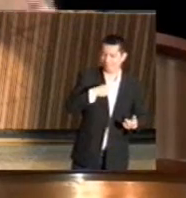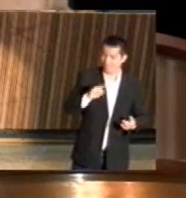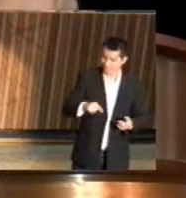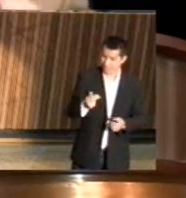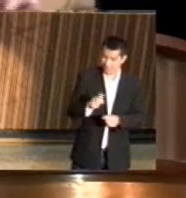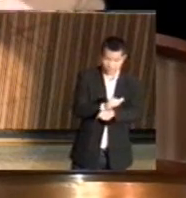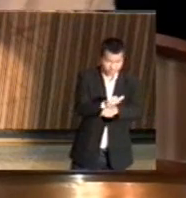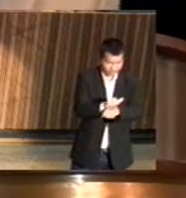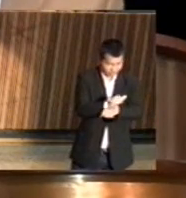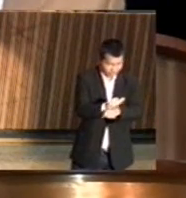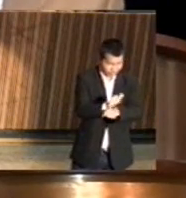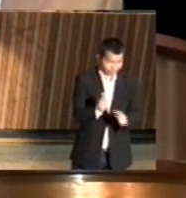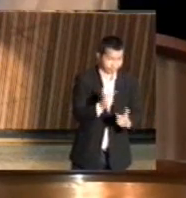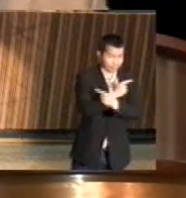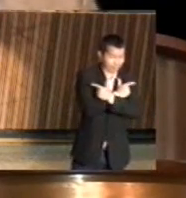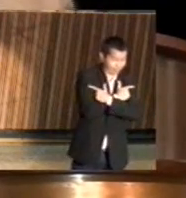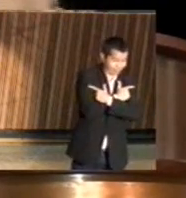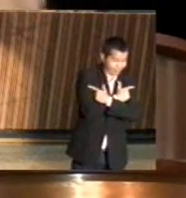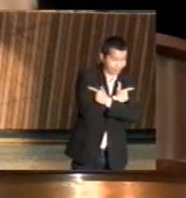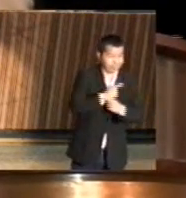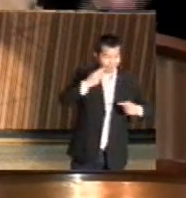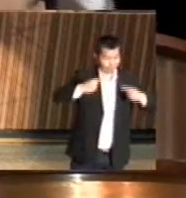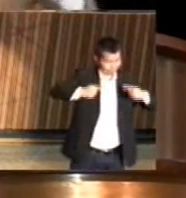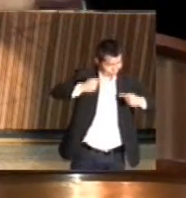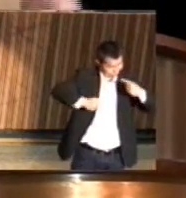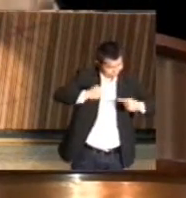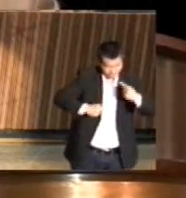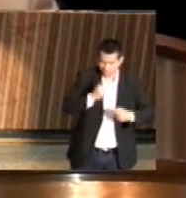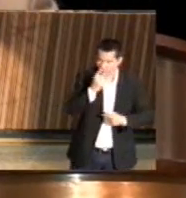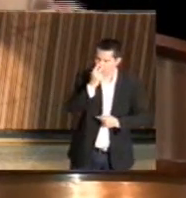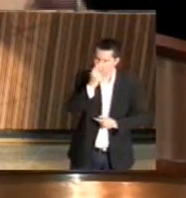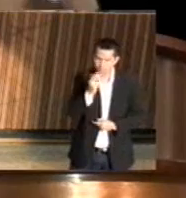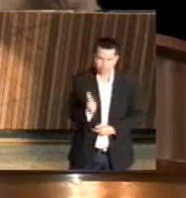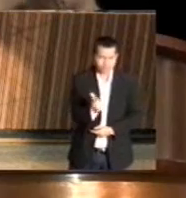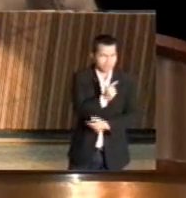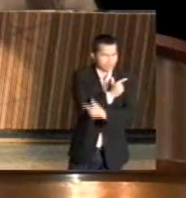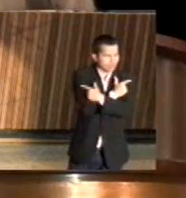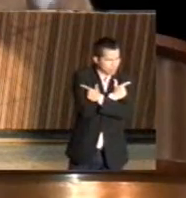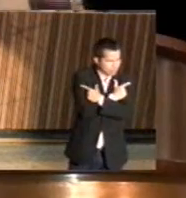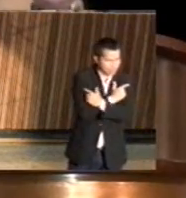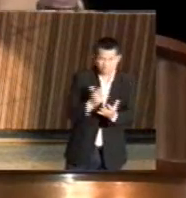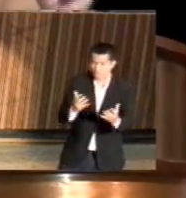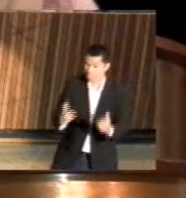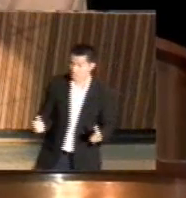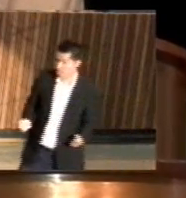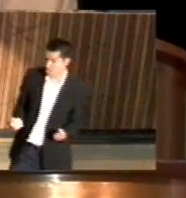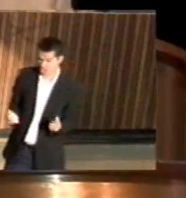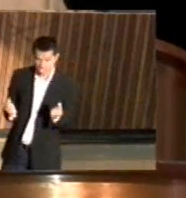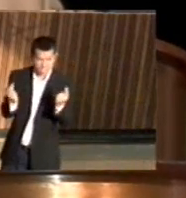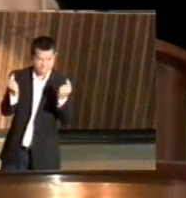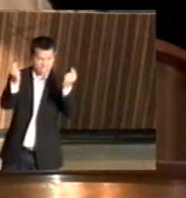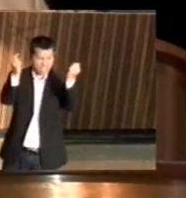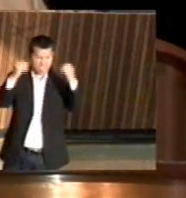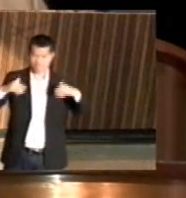coração de Ló desejava. Ele queria mais riquezas e realizações do